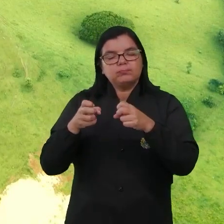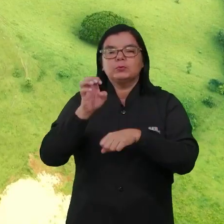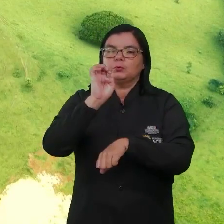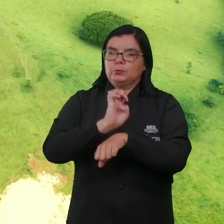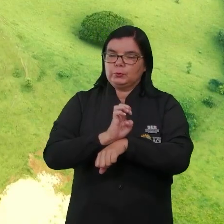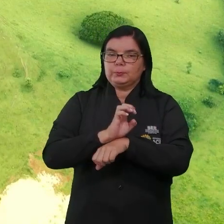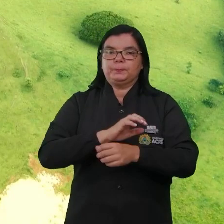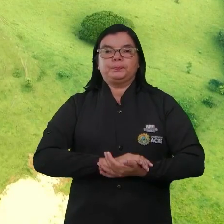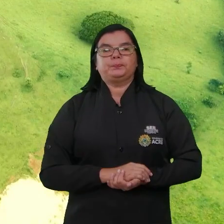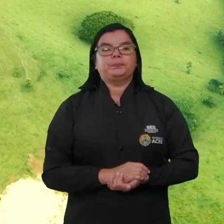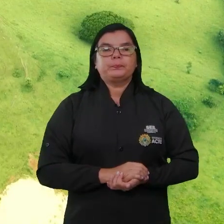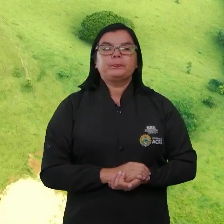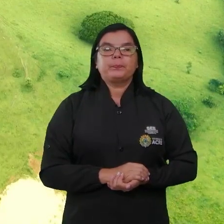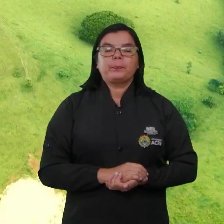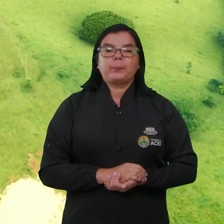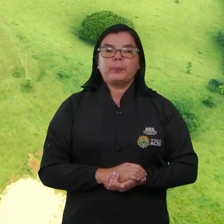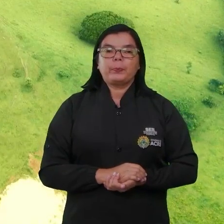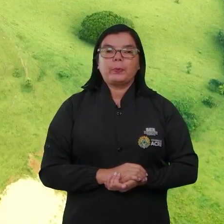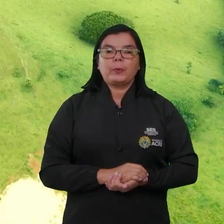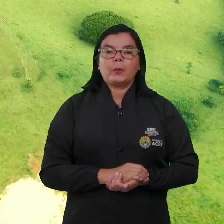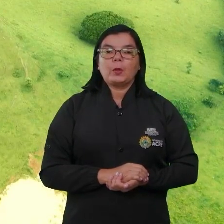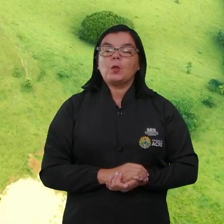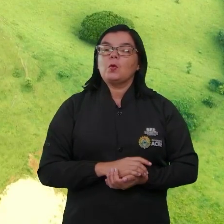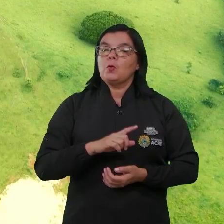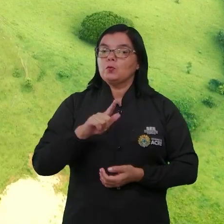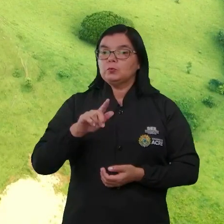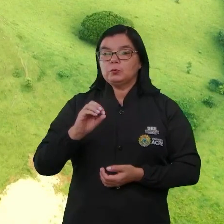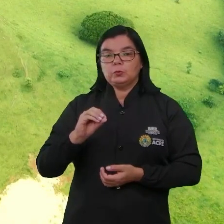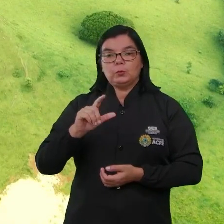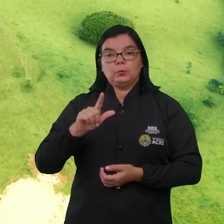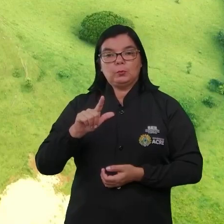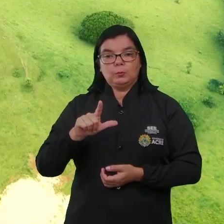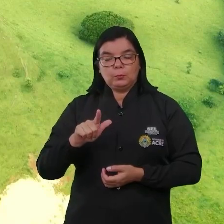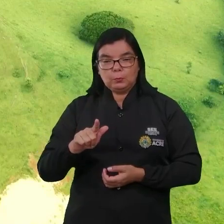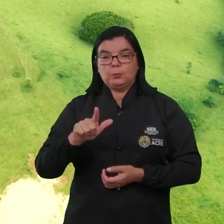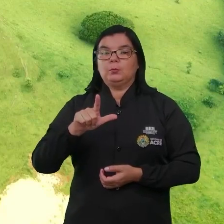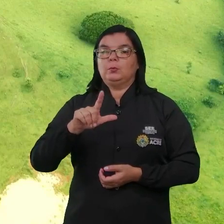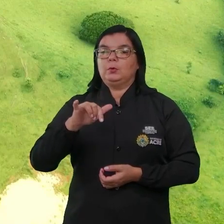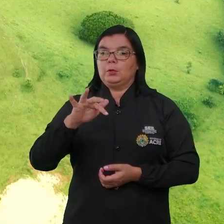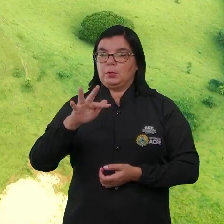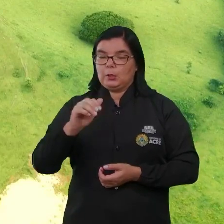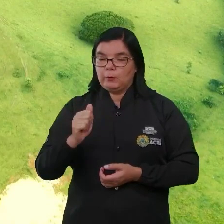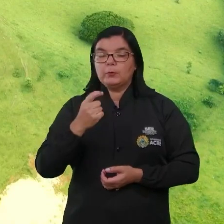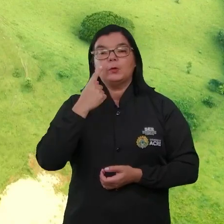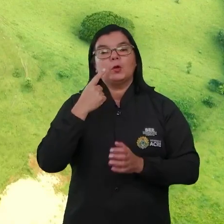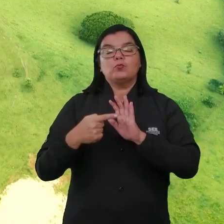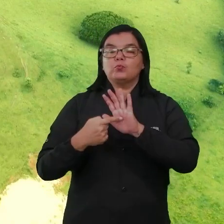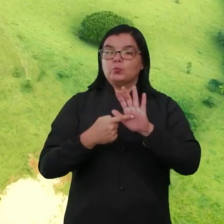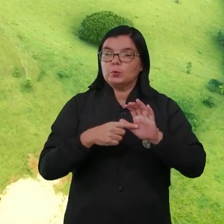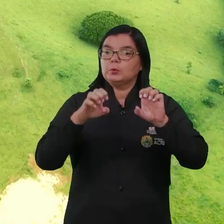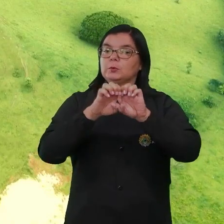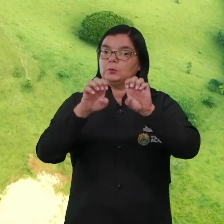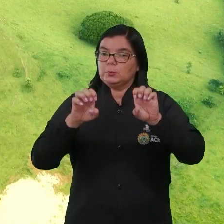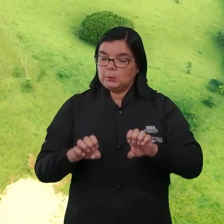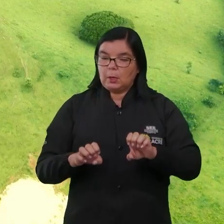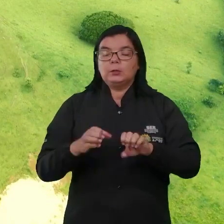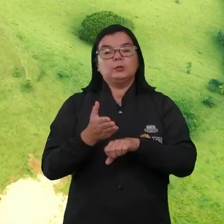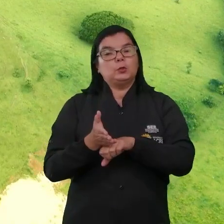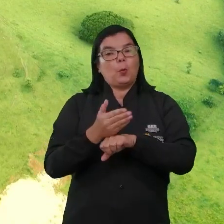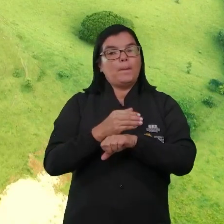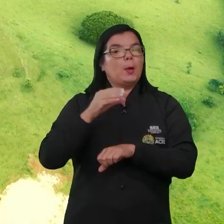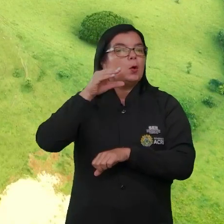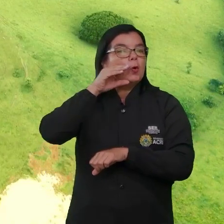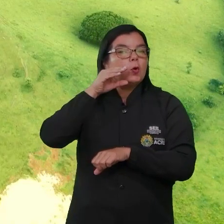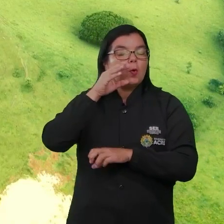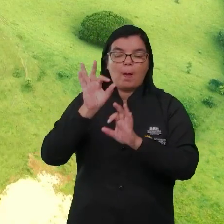estado. Os geoglifos, eles demonstram que as sociedades pré-colombianas